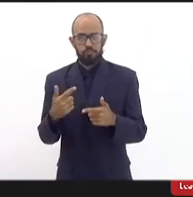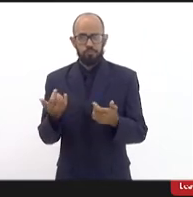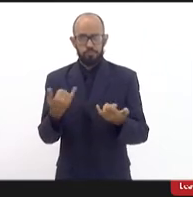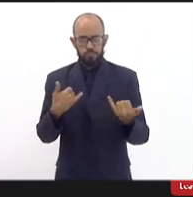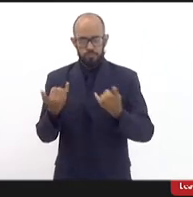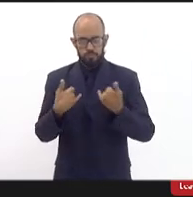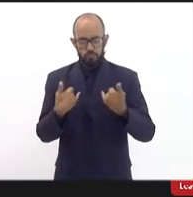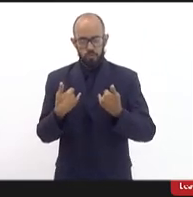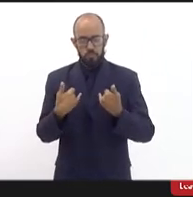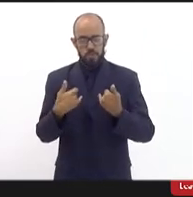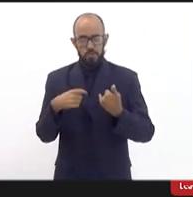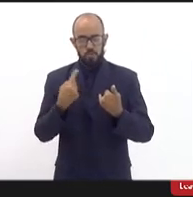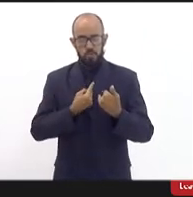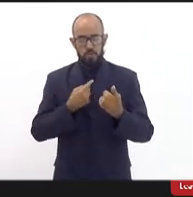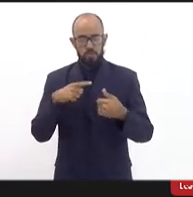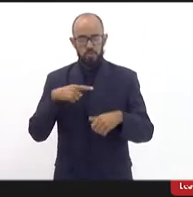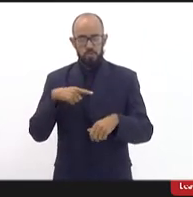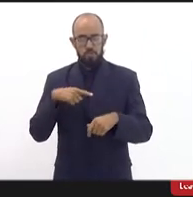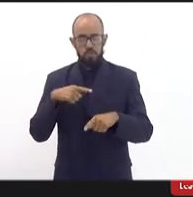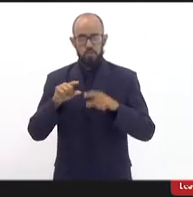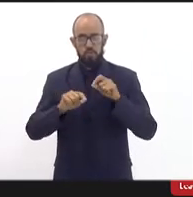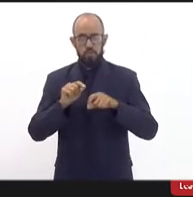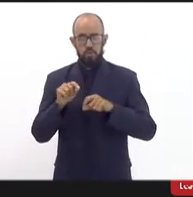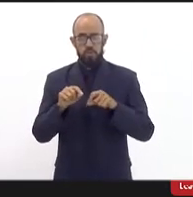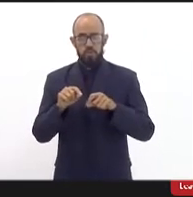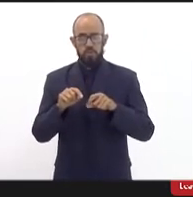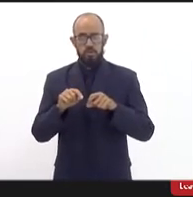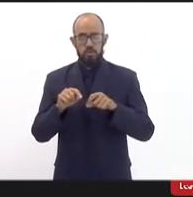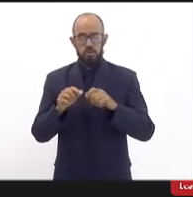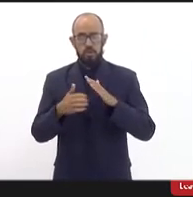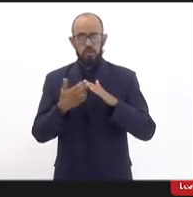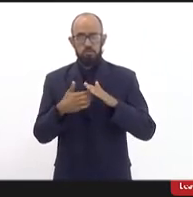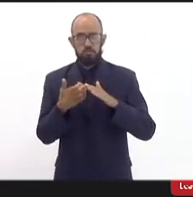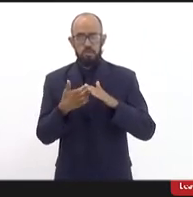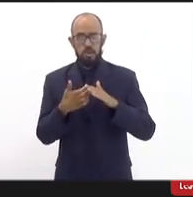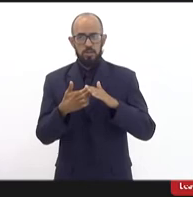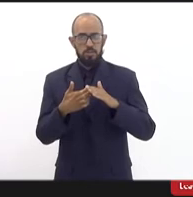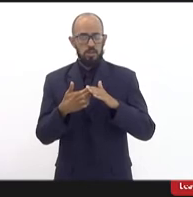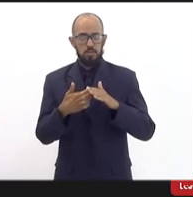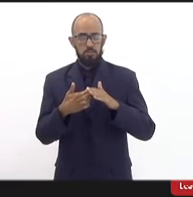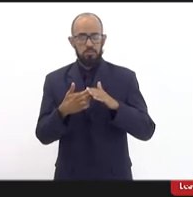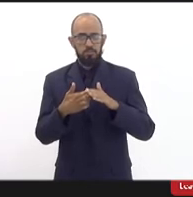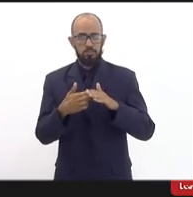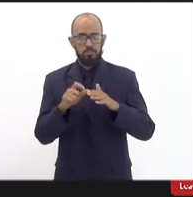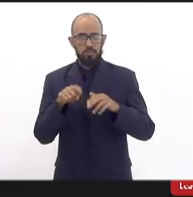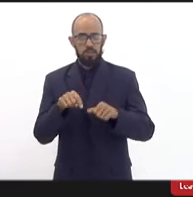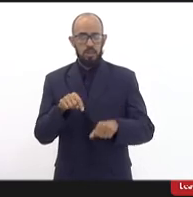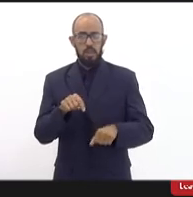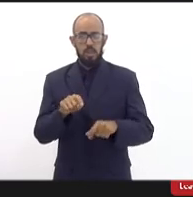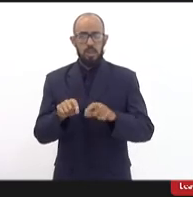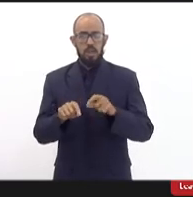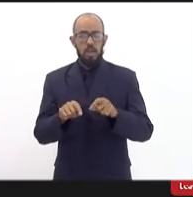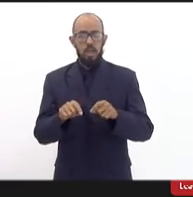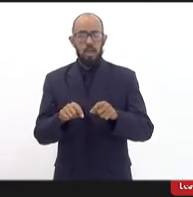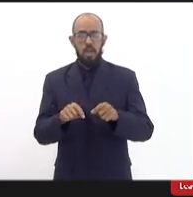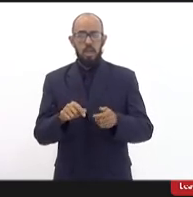que a gente tem é que a empresa é anistiada dessas